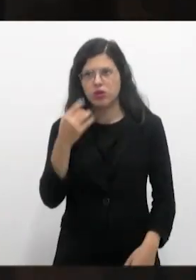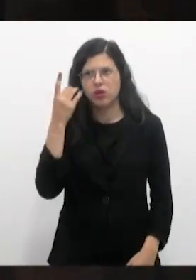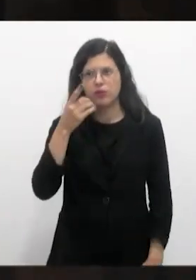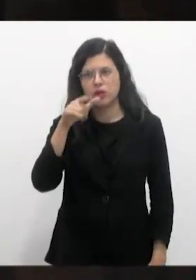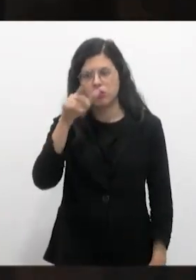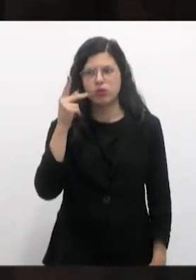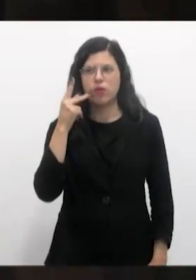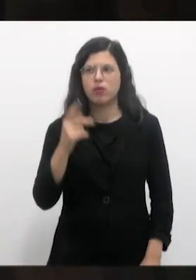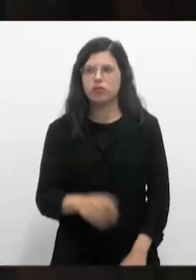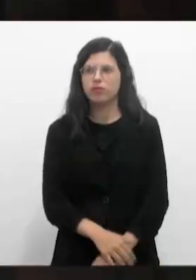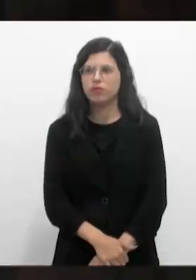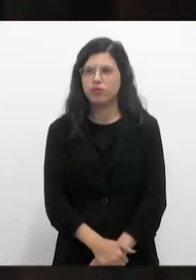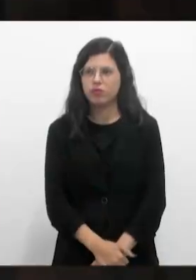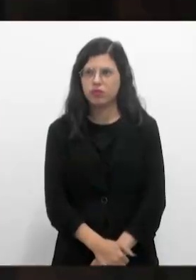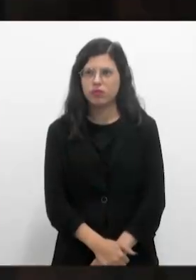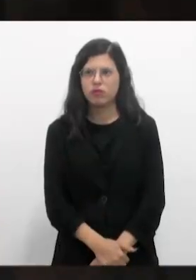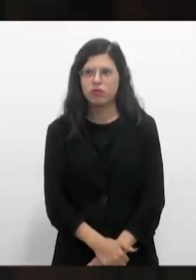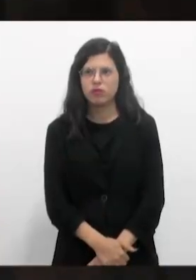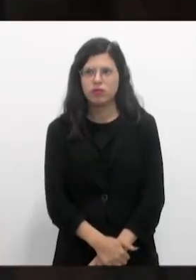Paulo.